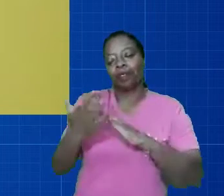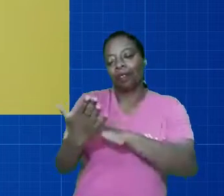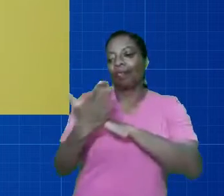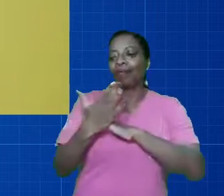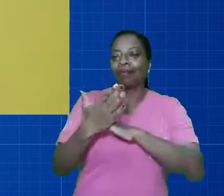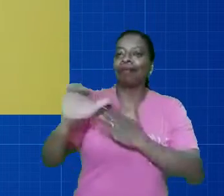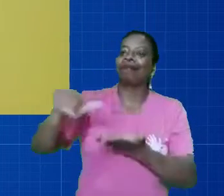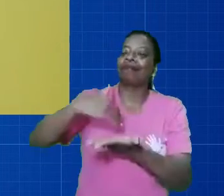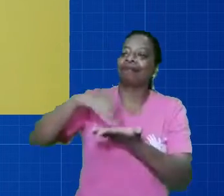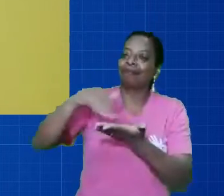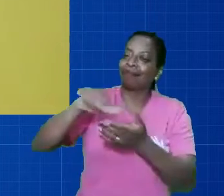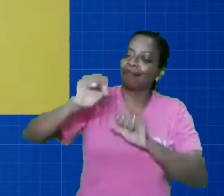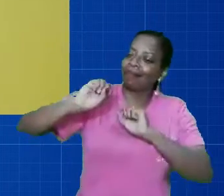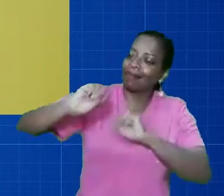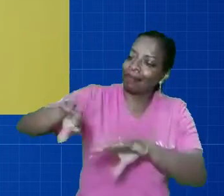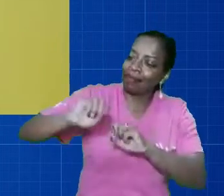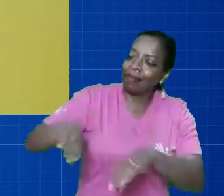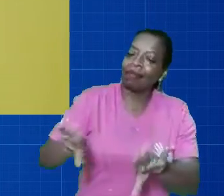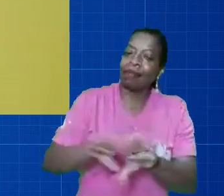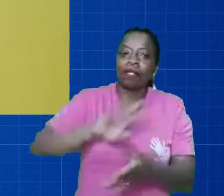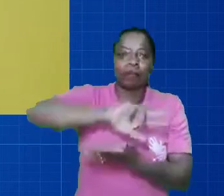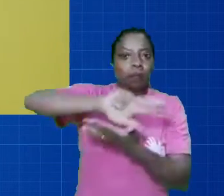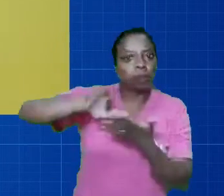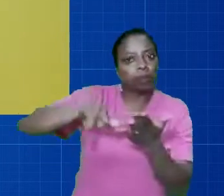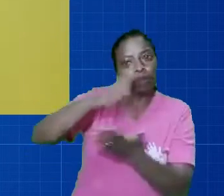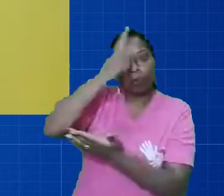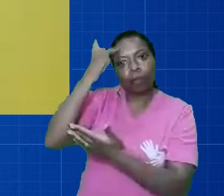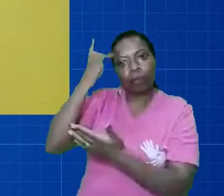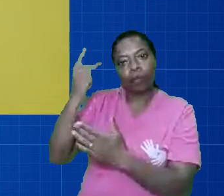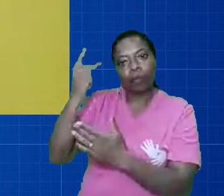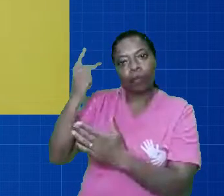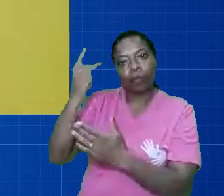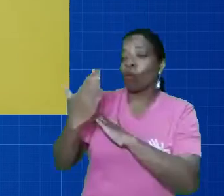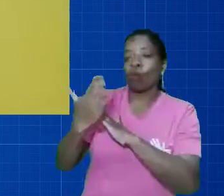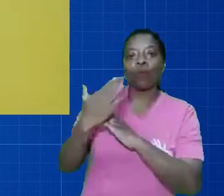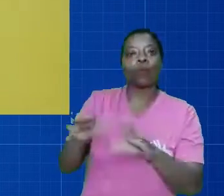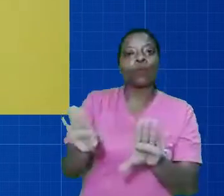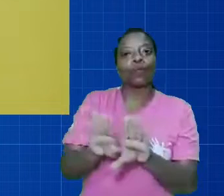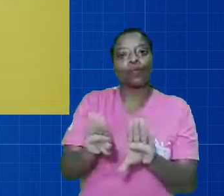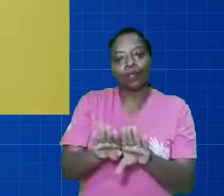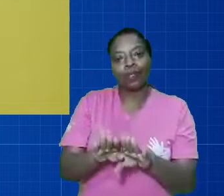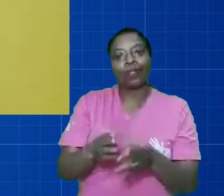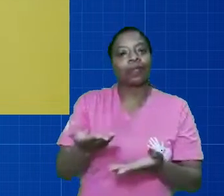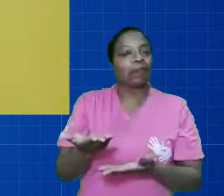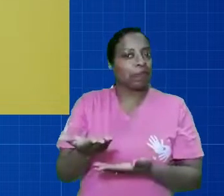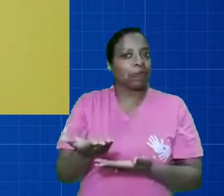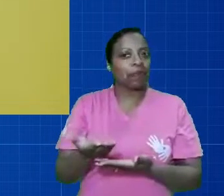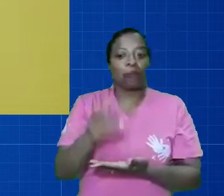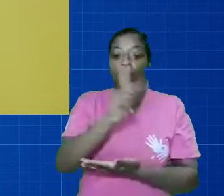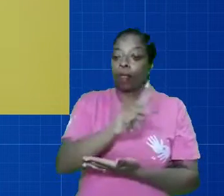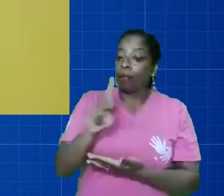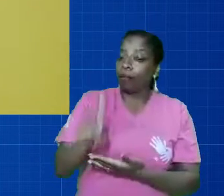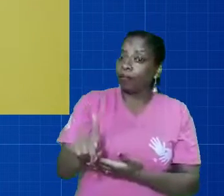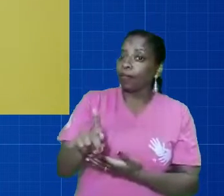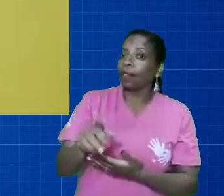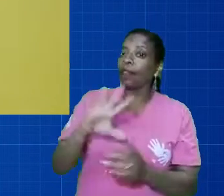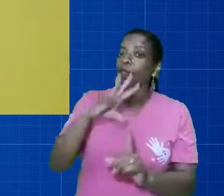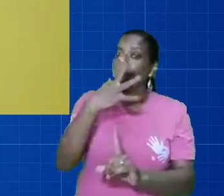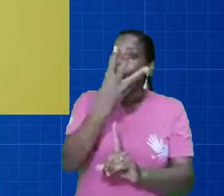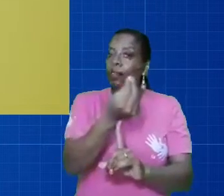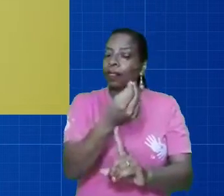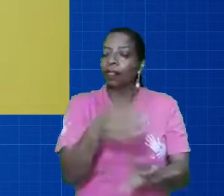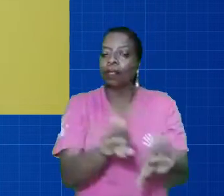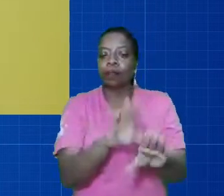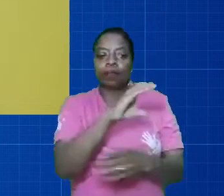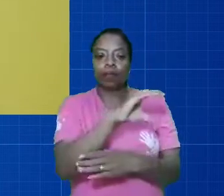na época, com os secretários, os professores de arte, os coordenadores, então, assim, eu acho que todas